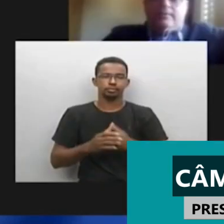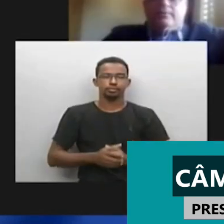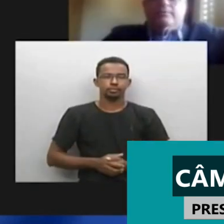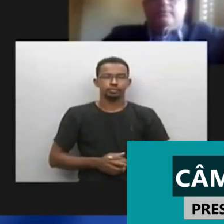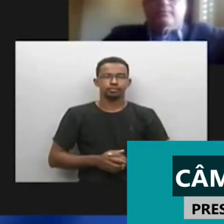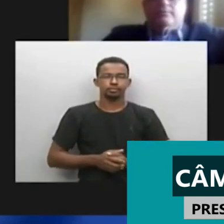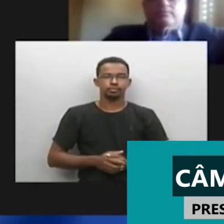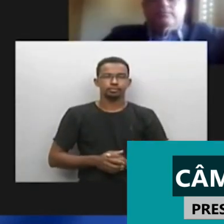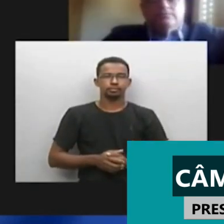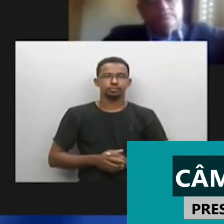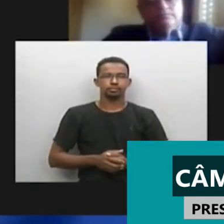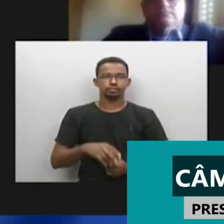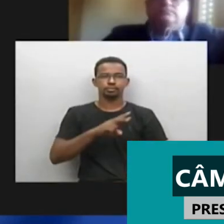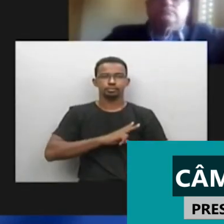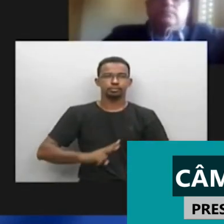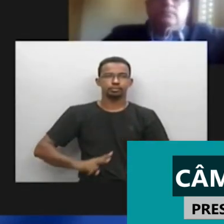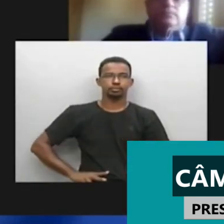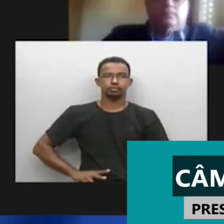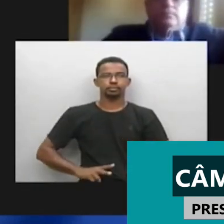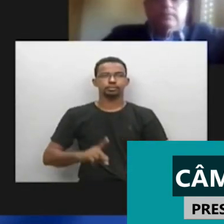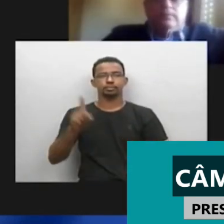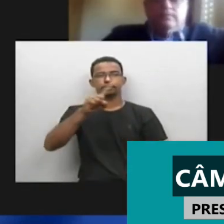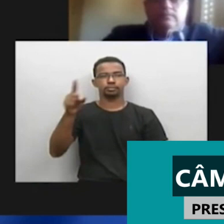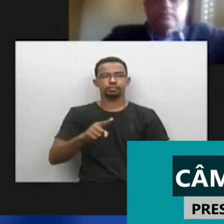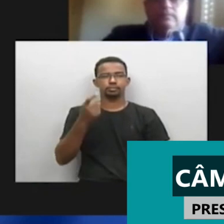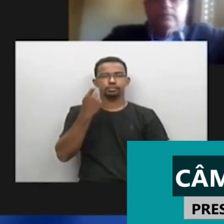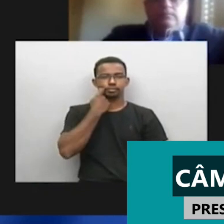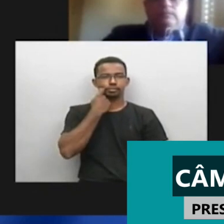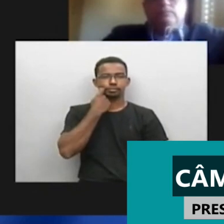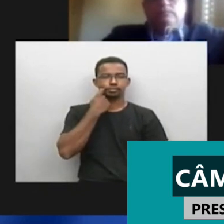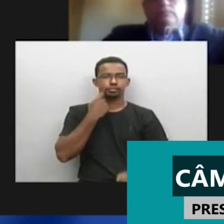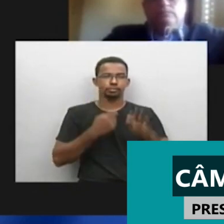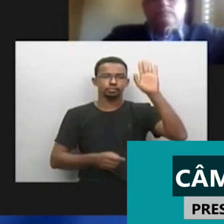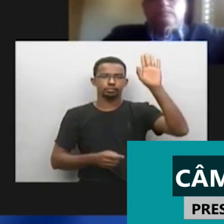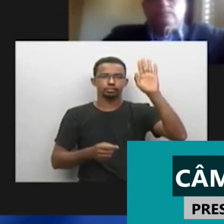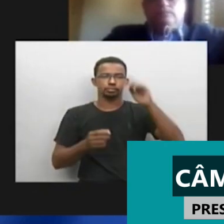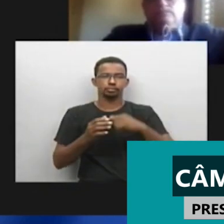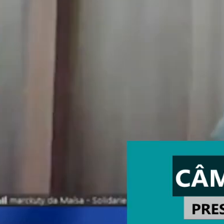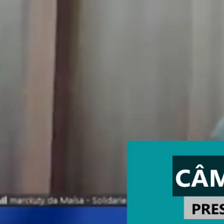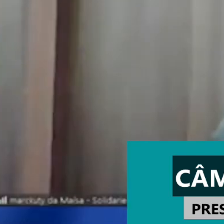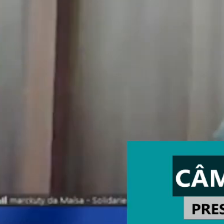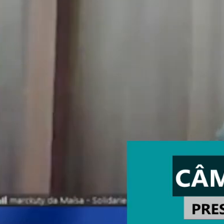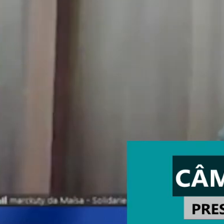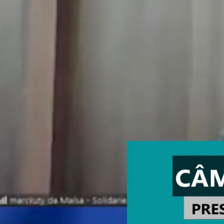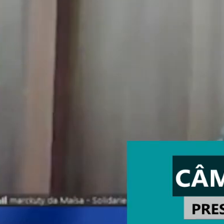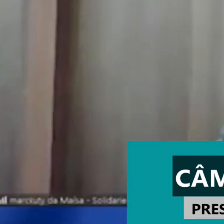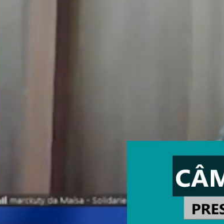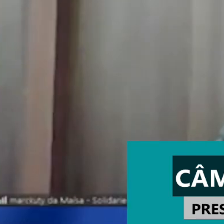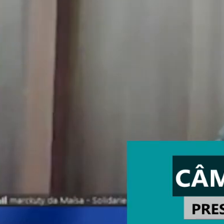estendido em caso de serviços essenciais. Cada chefe de setor deverá promover rodízio entre os servidores